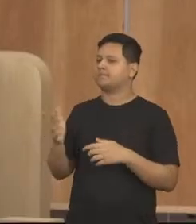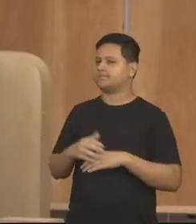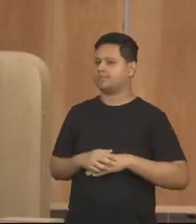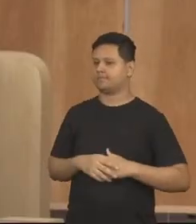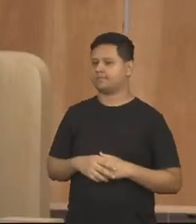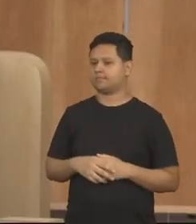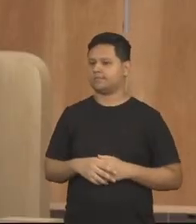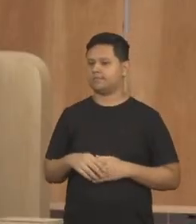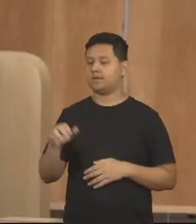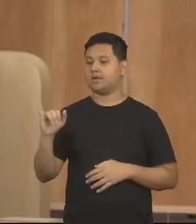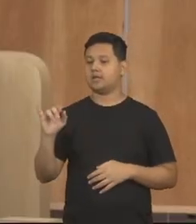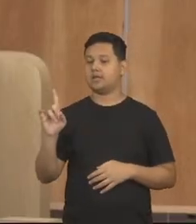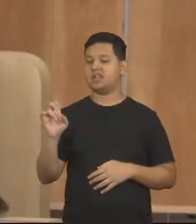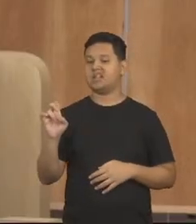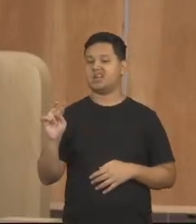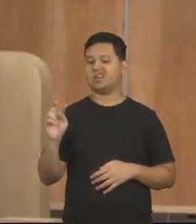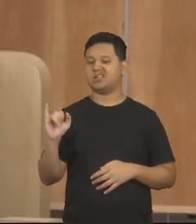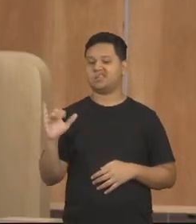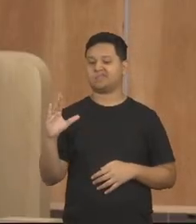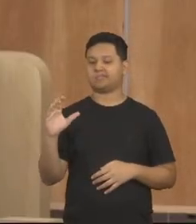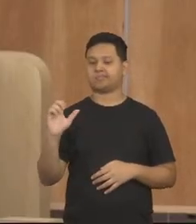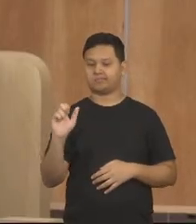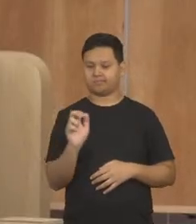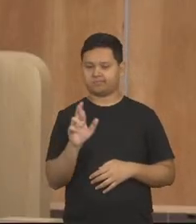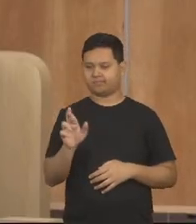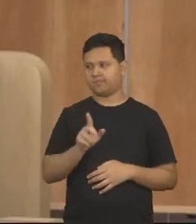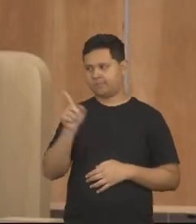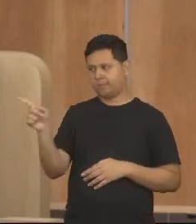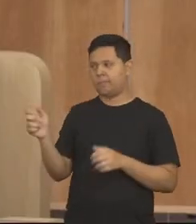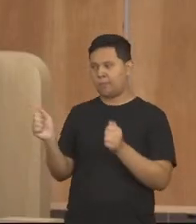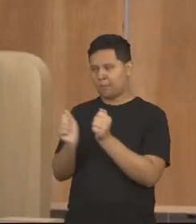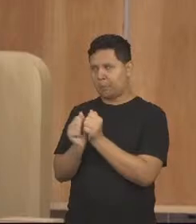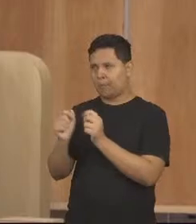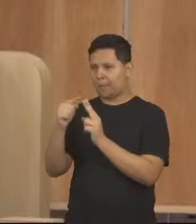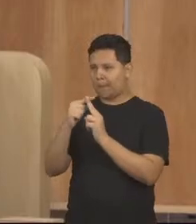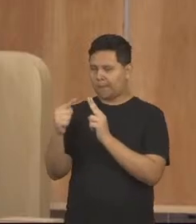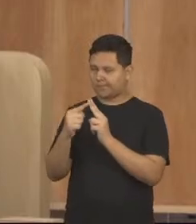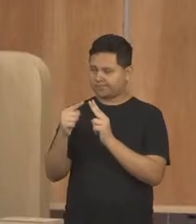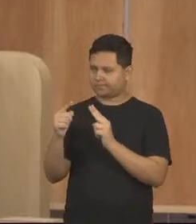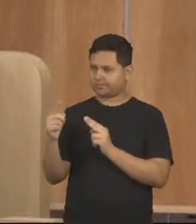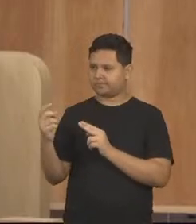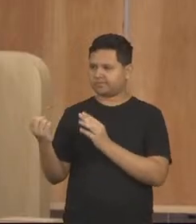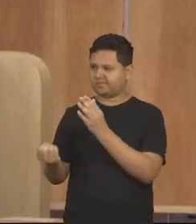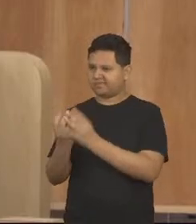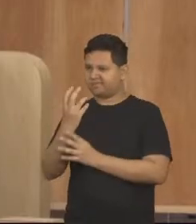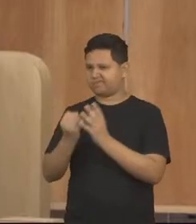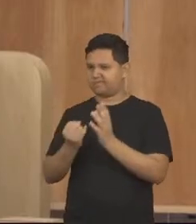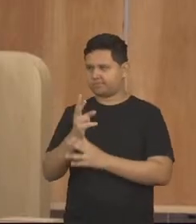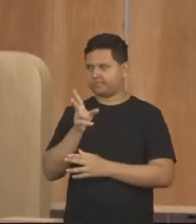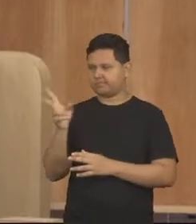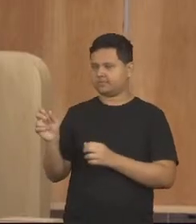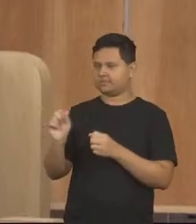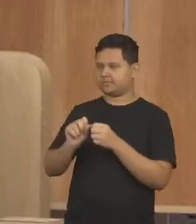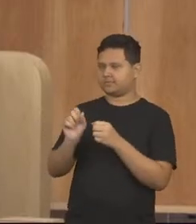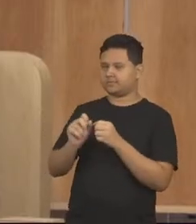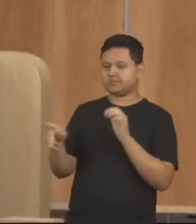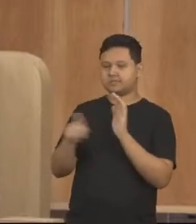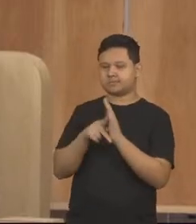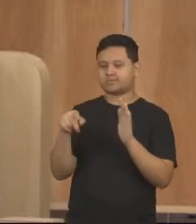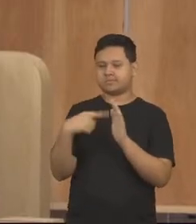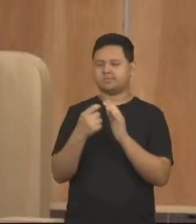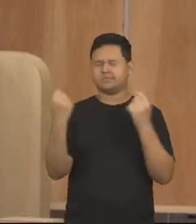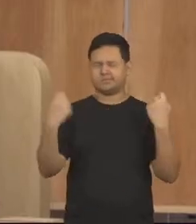Amélia, e dedicar a Lucila com seu marido, que estão lá na Espanha, que são os idealizadores desse projeto, né? A gente só